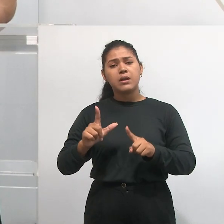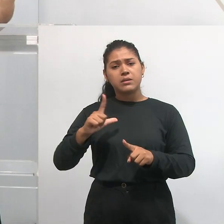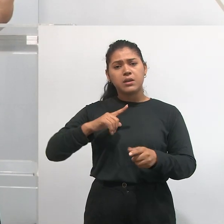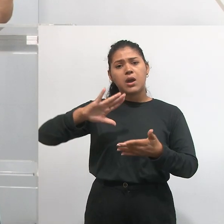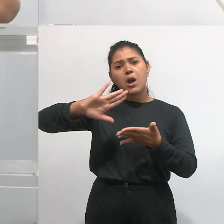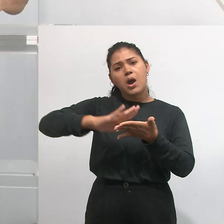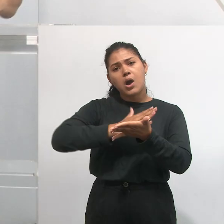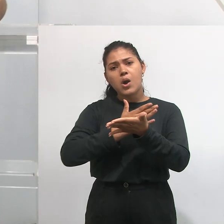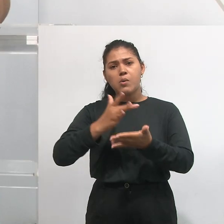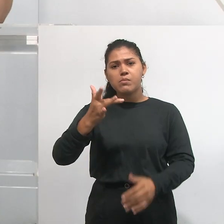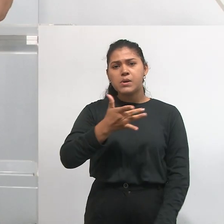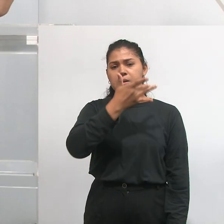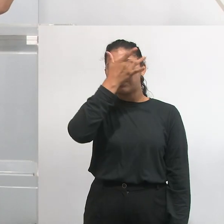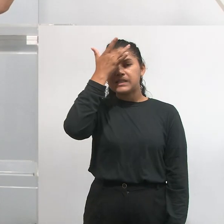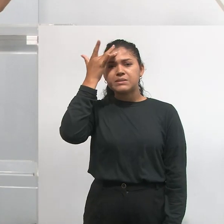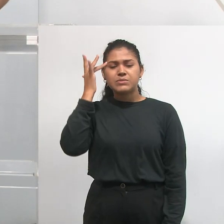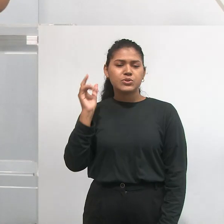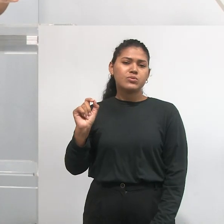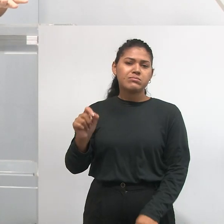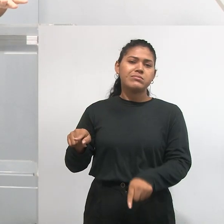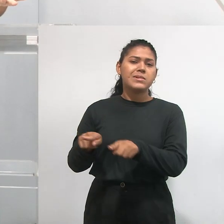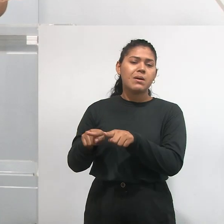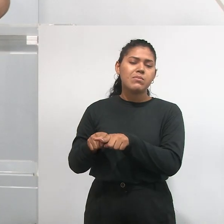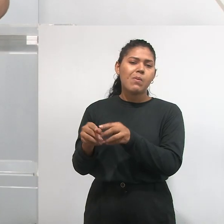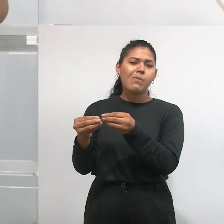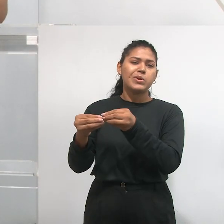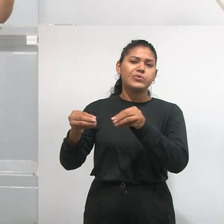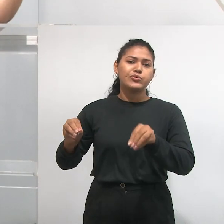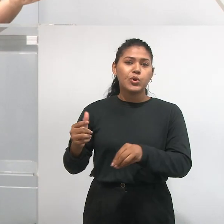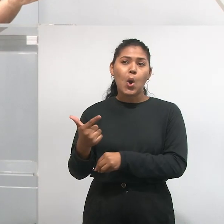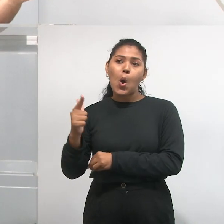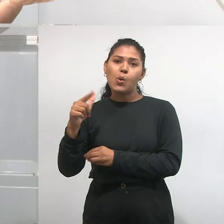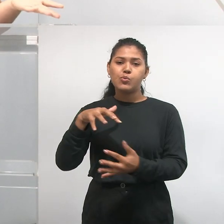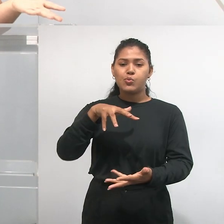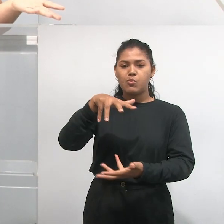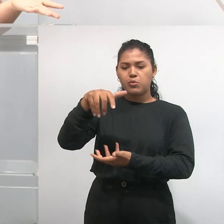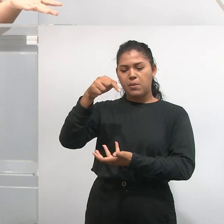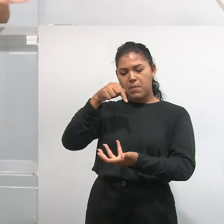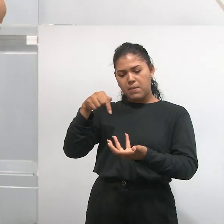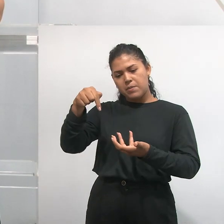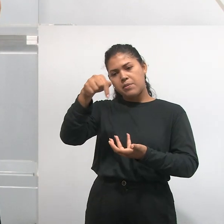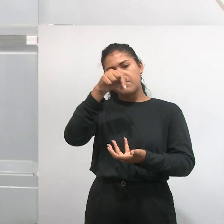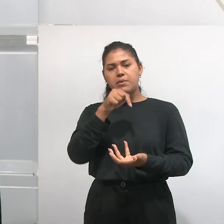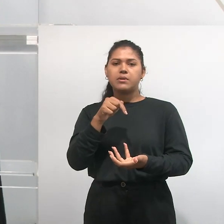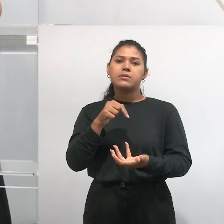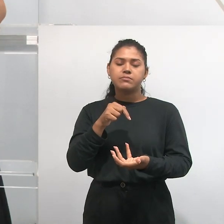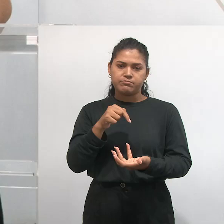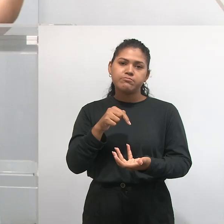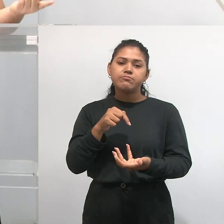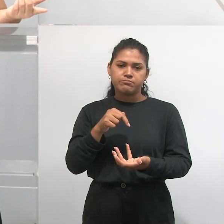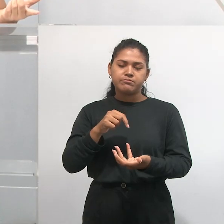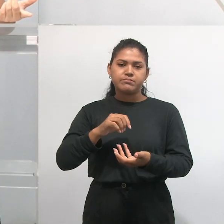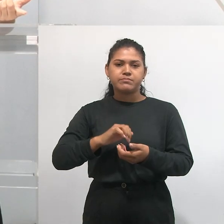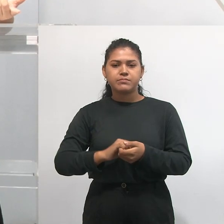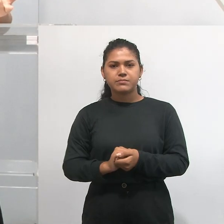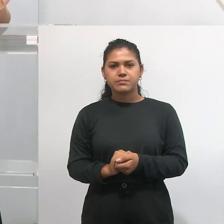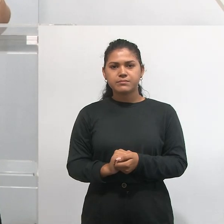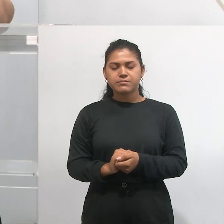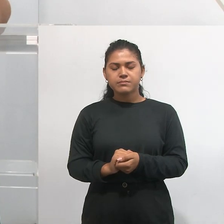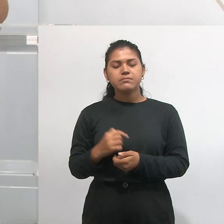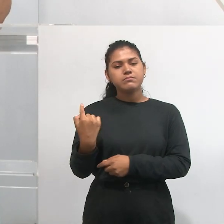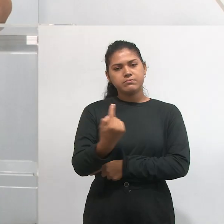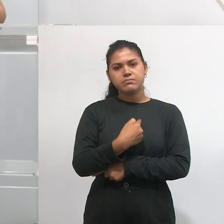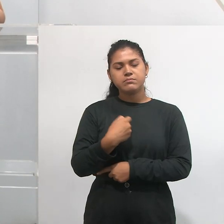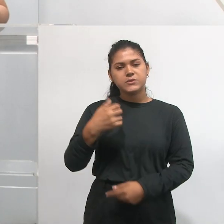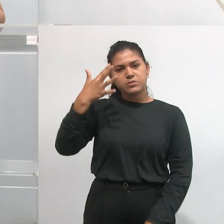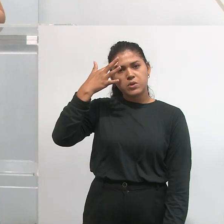lugares do planeta estão fazendo coisas tão ruins que acabam transformando esses benefícios em malefícios. Então